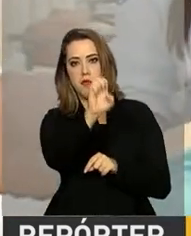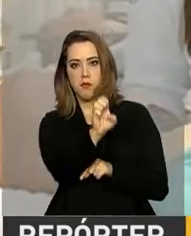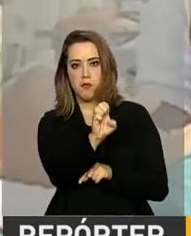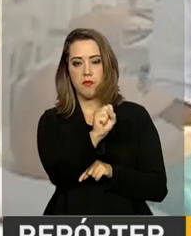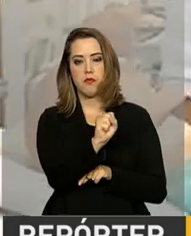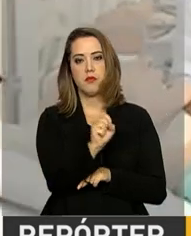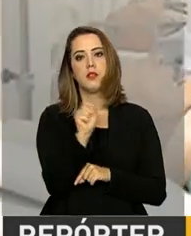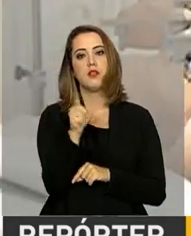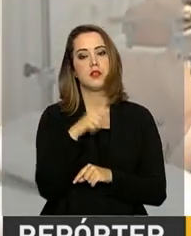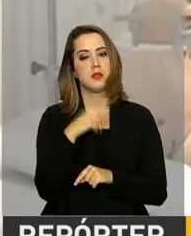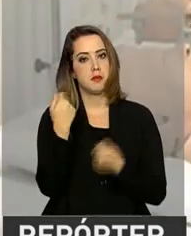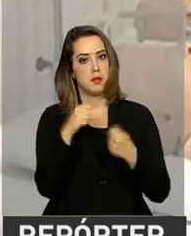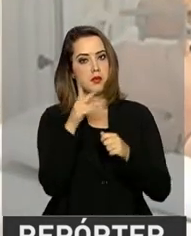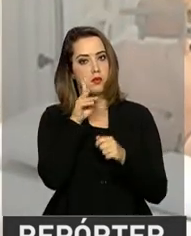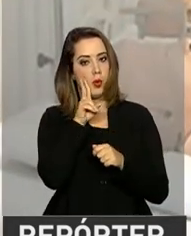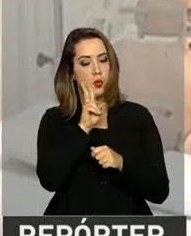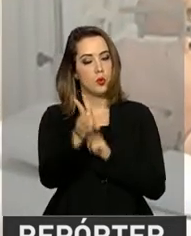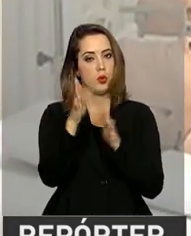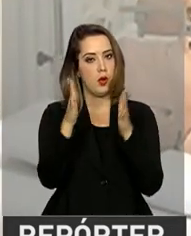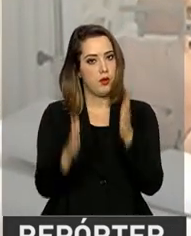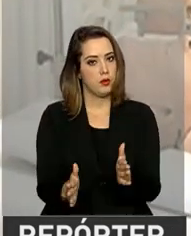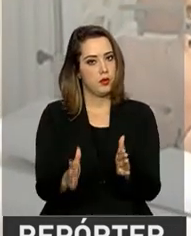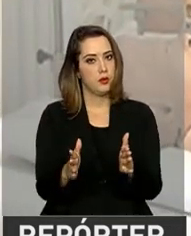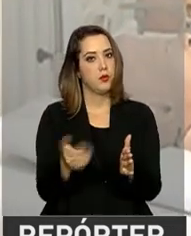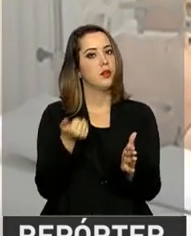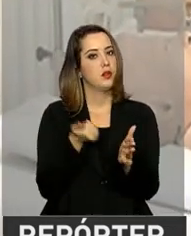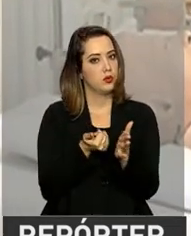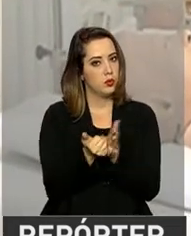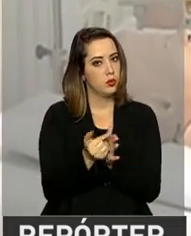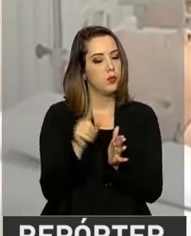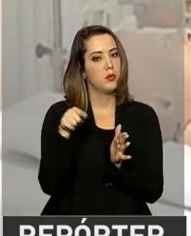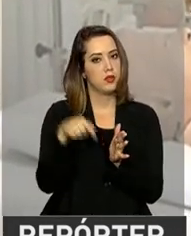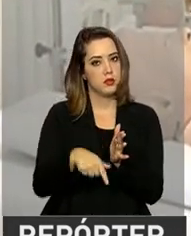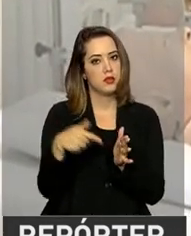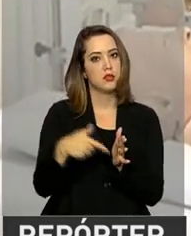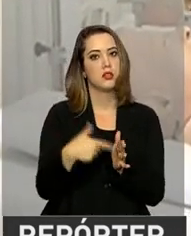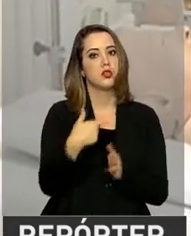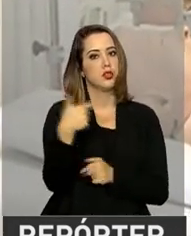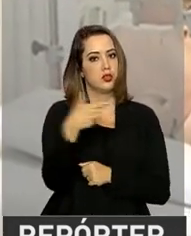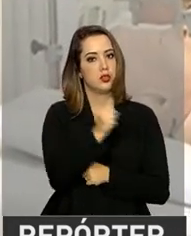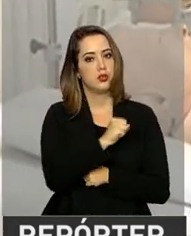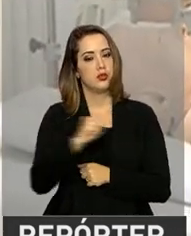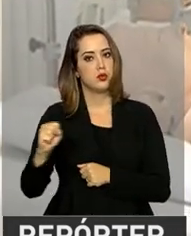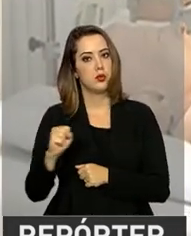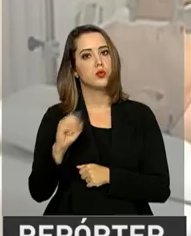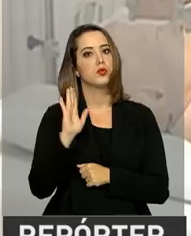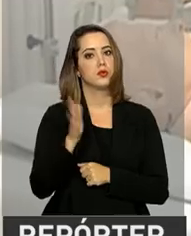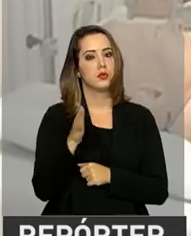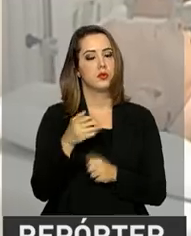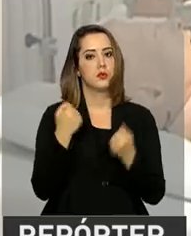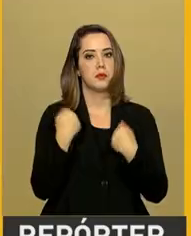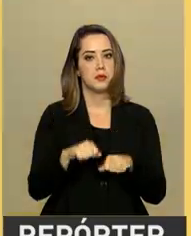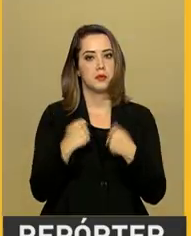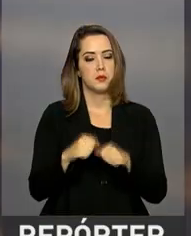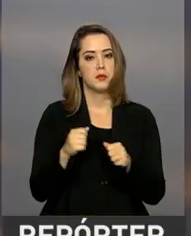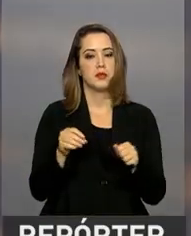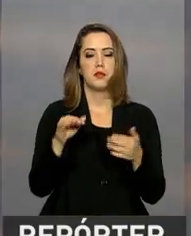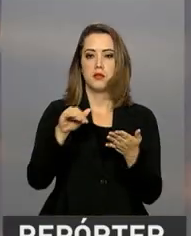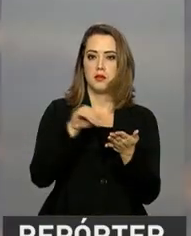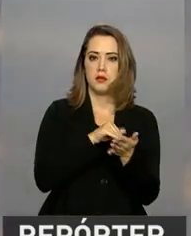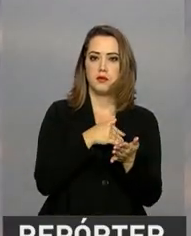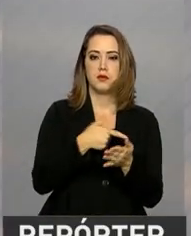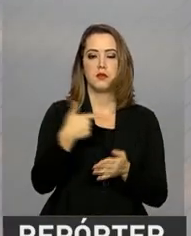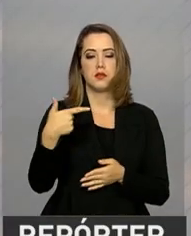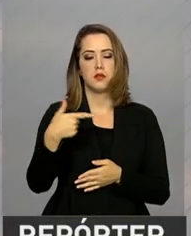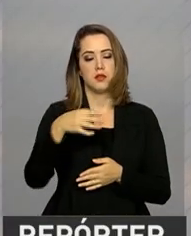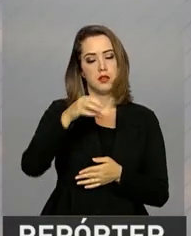prazos as inscrições pros cursos que começam agora no segundo semestre deste ano vão até o dia 29 de Junho são